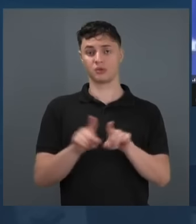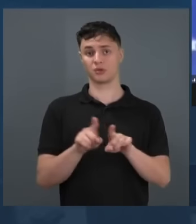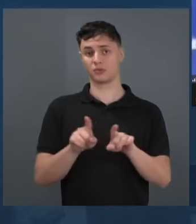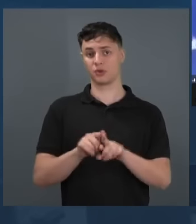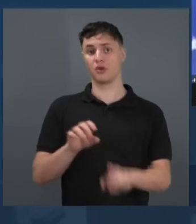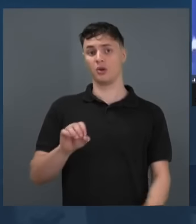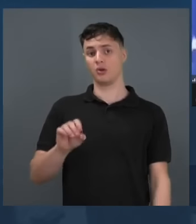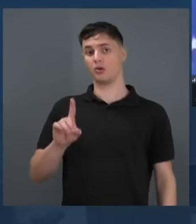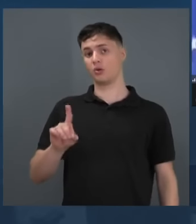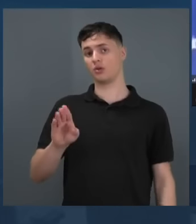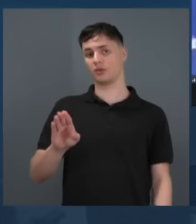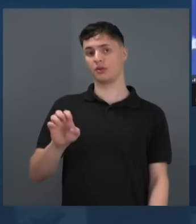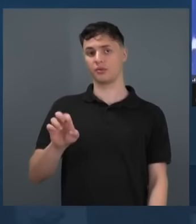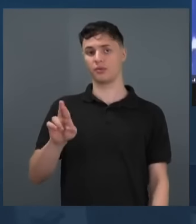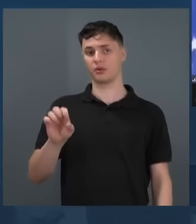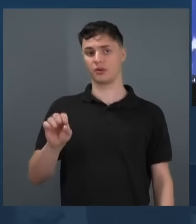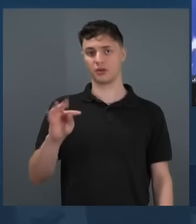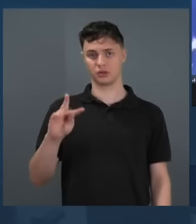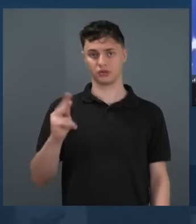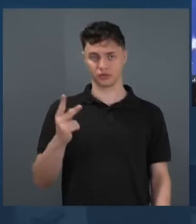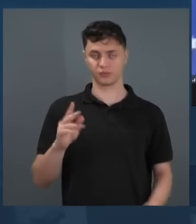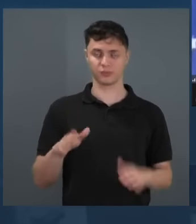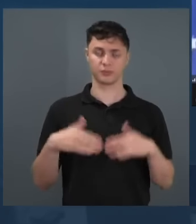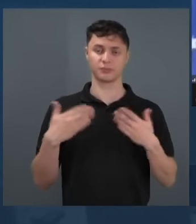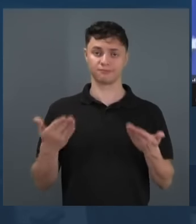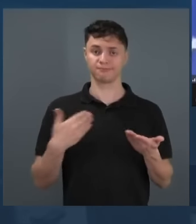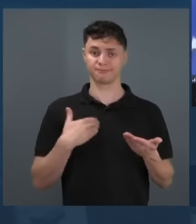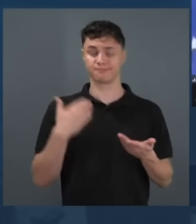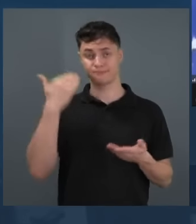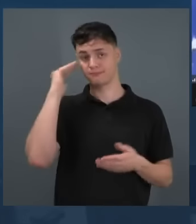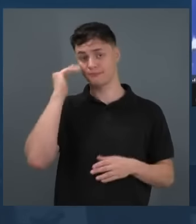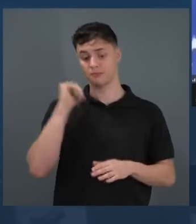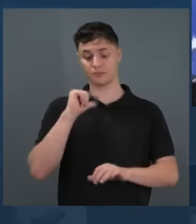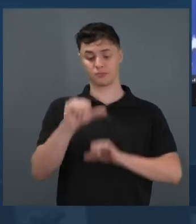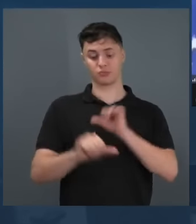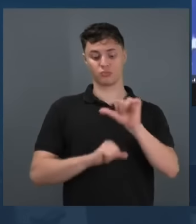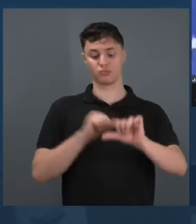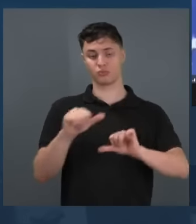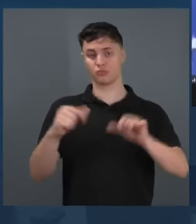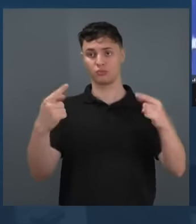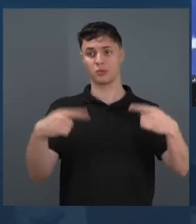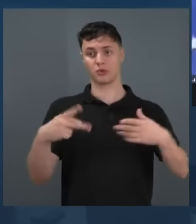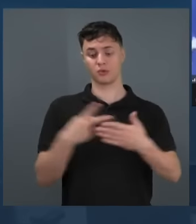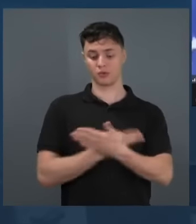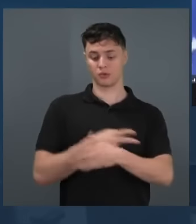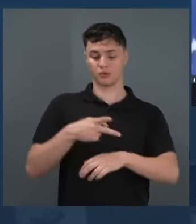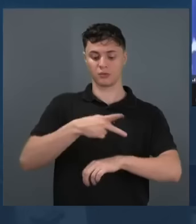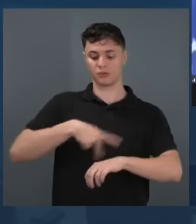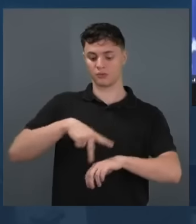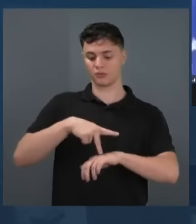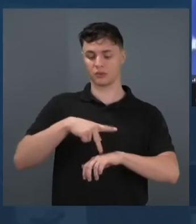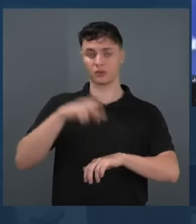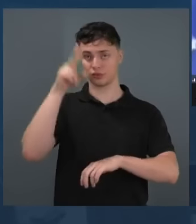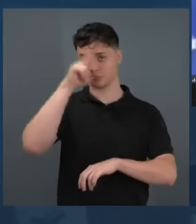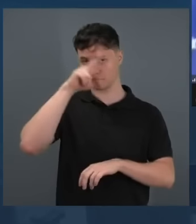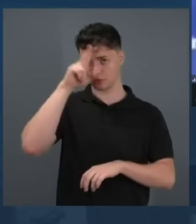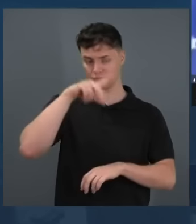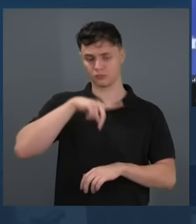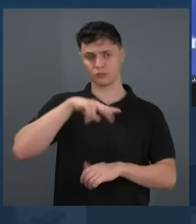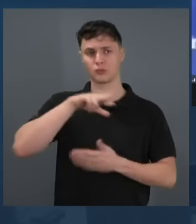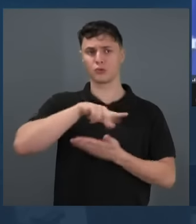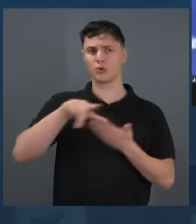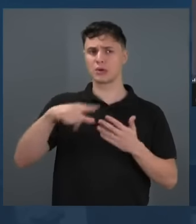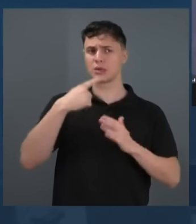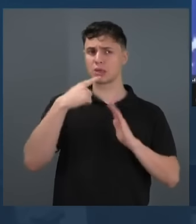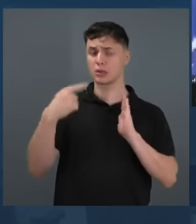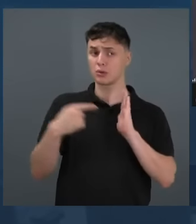Odebrecht. Para termos uma ideia da mudança de paradigma que estava ocorrendo no país, nossa história está repleta de denúncias